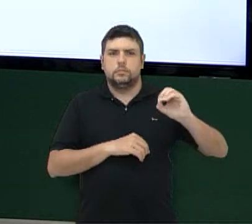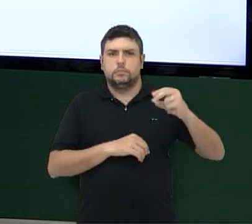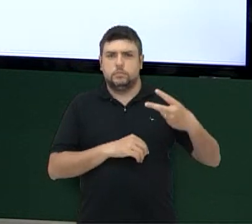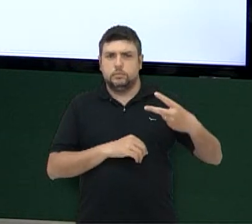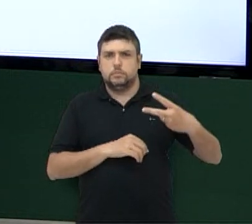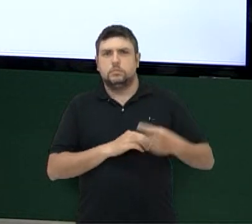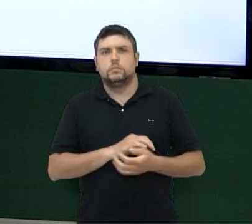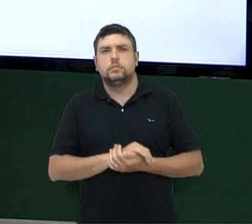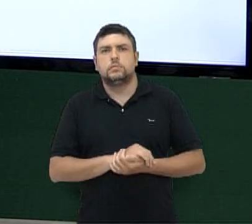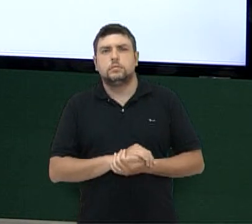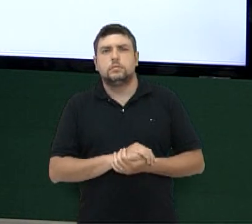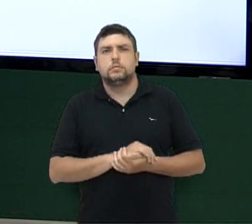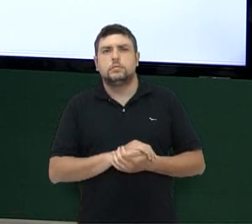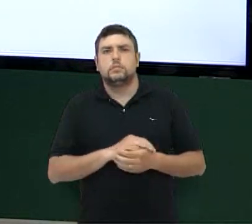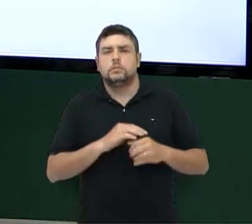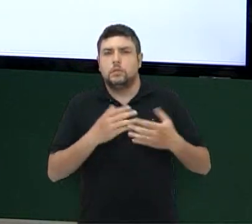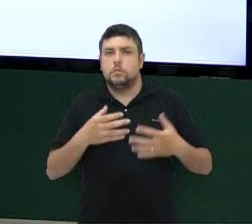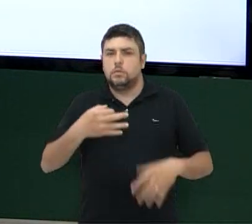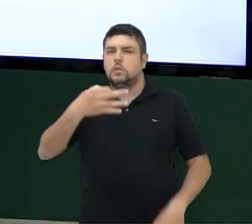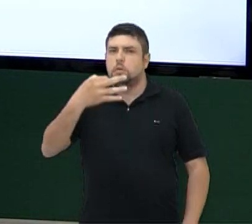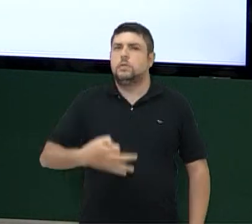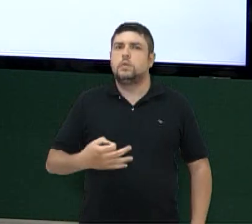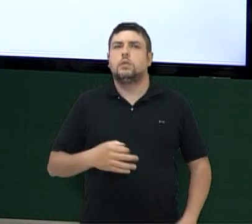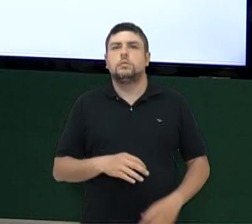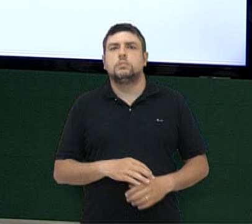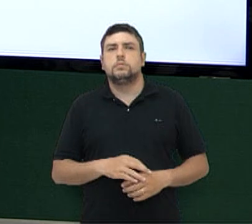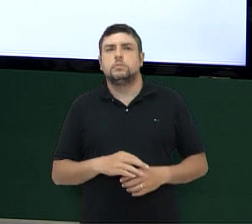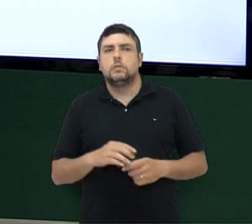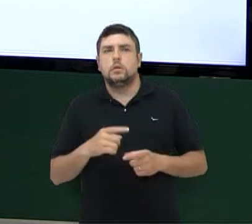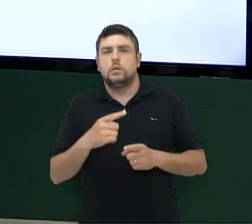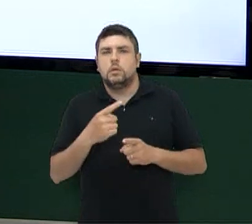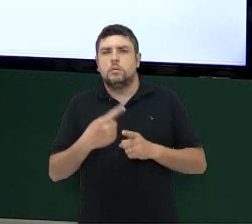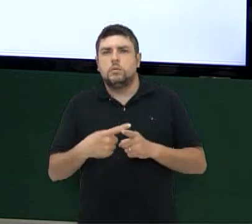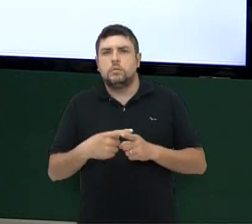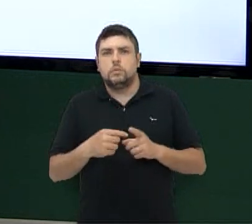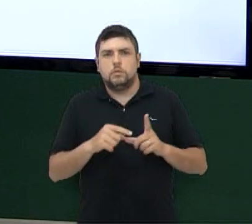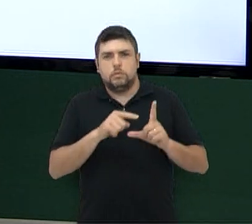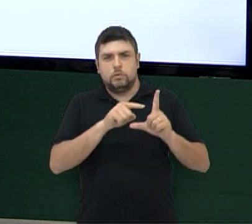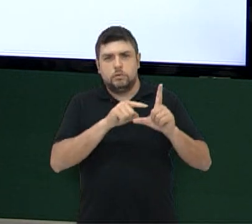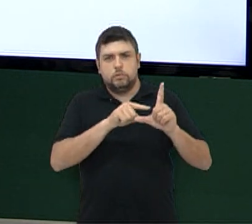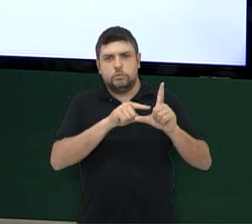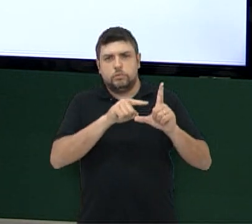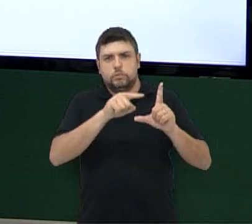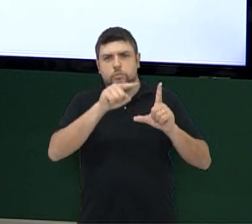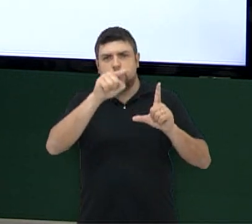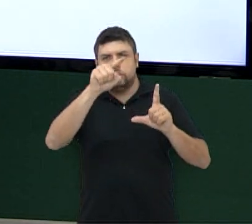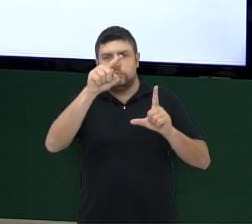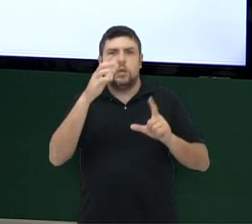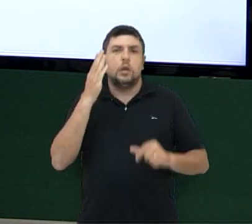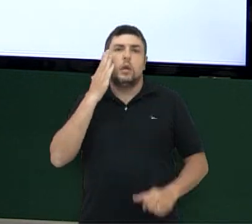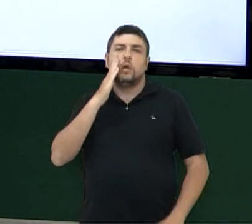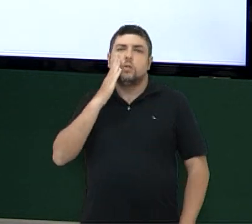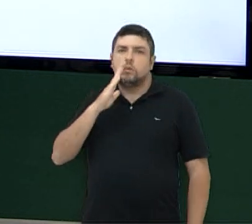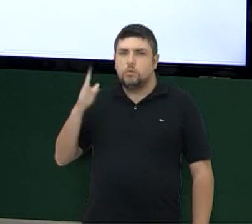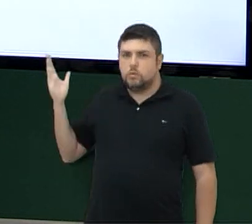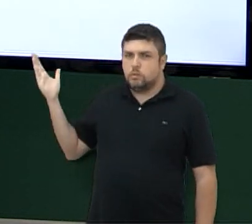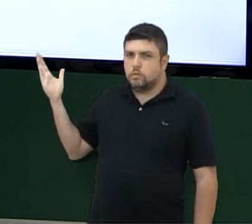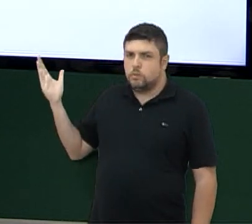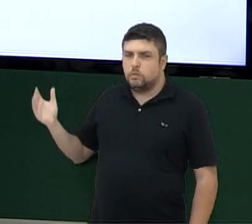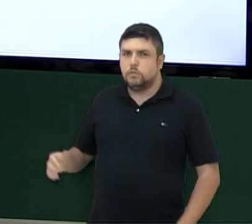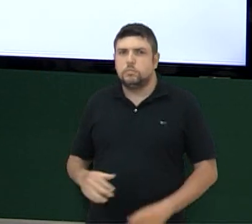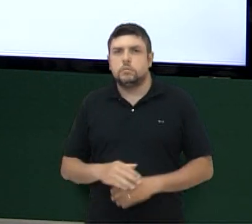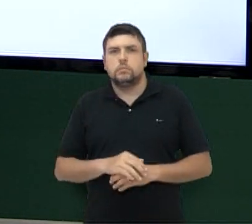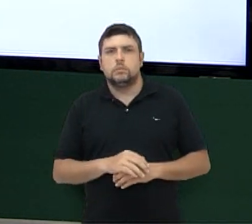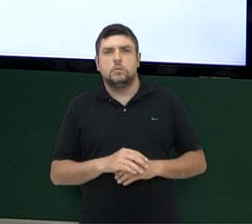questão, ela é correta, né? Por quê? Seria relacionado com esse trecho aqui, ó, que eu deixei em azul, certo? De 0 a 3